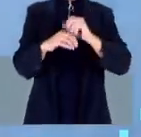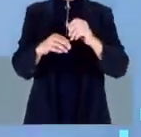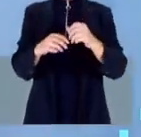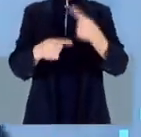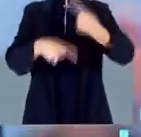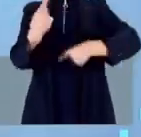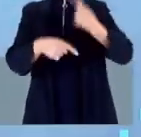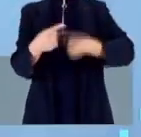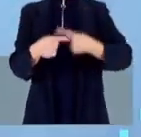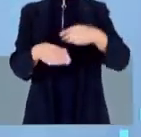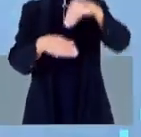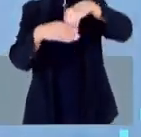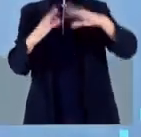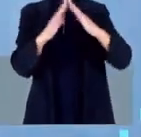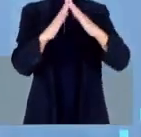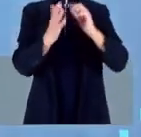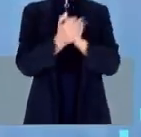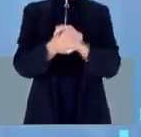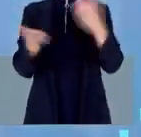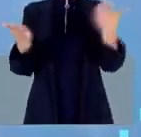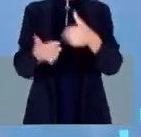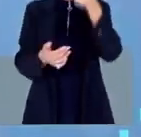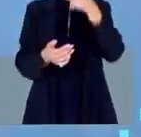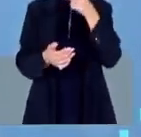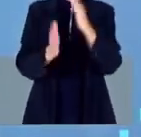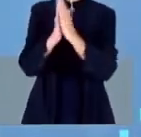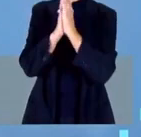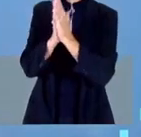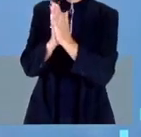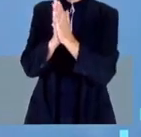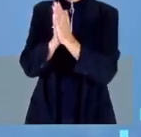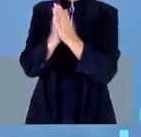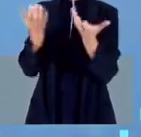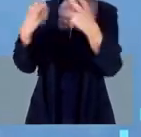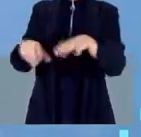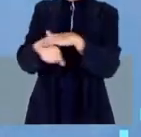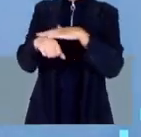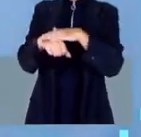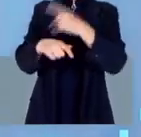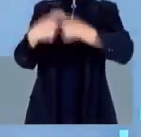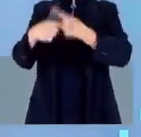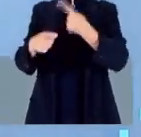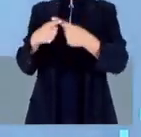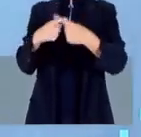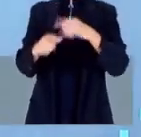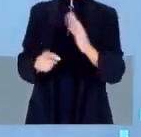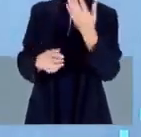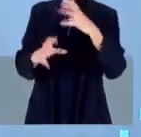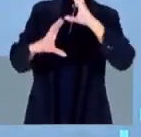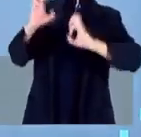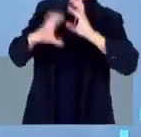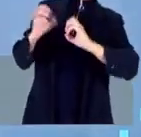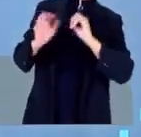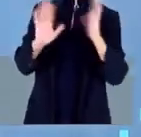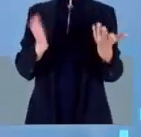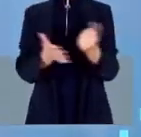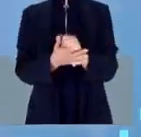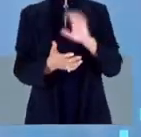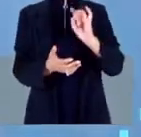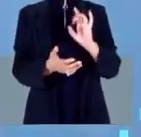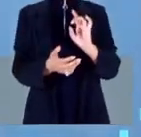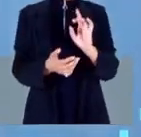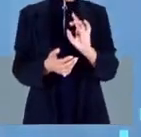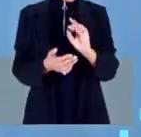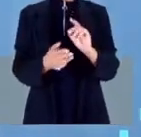dentro de casa a mulher hoje tá pedindo por favor não falem de política porque vai dar briga dentro da nossa casa então não é só